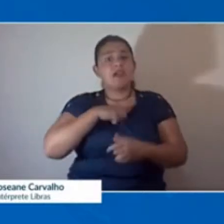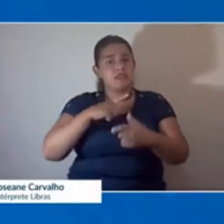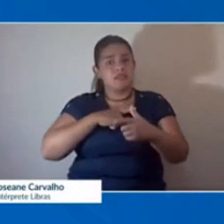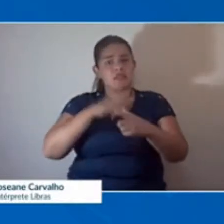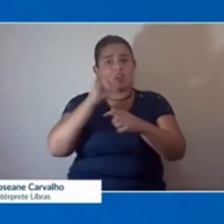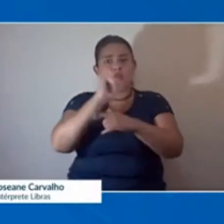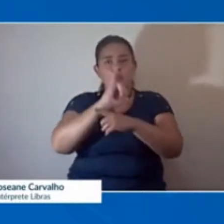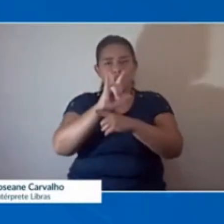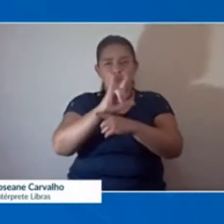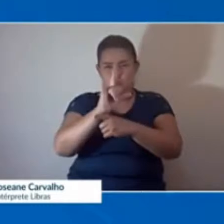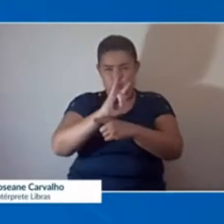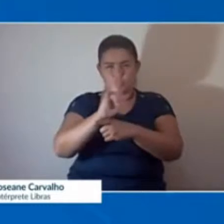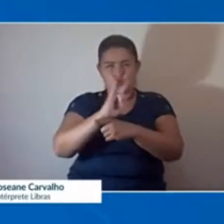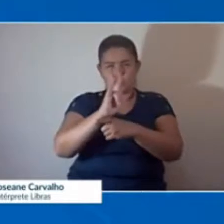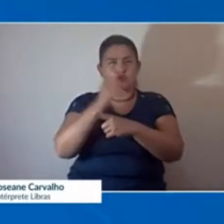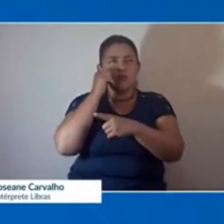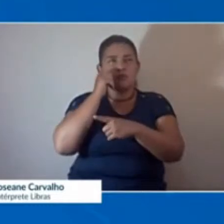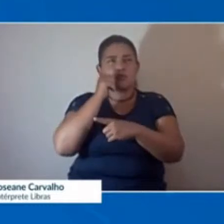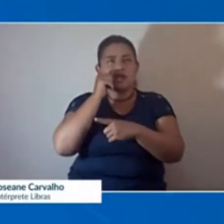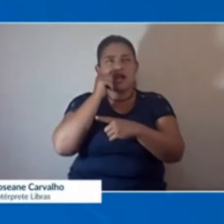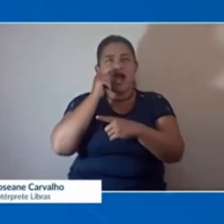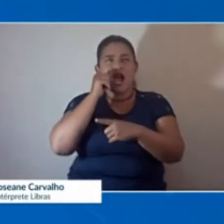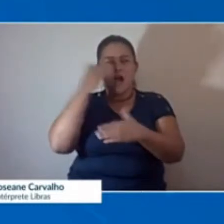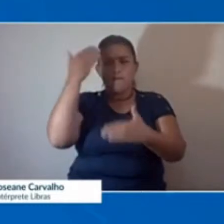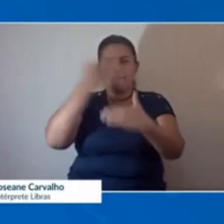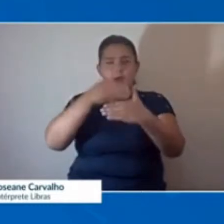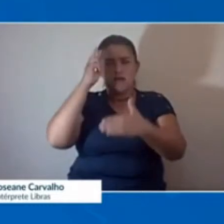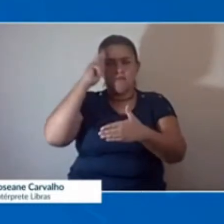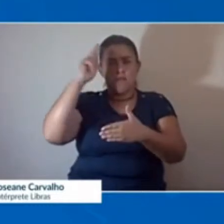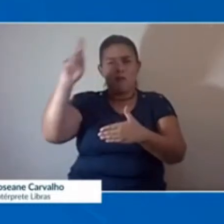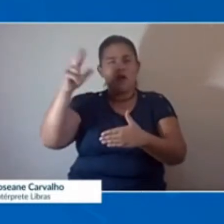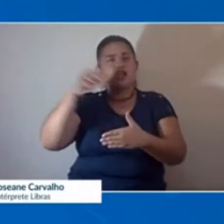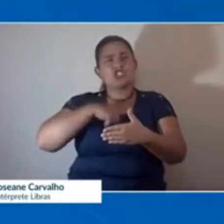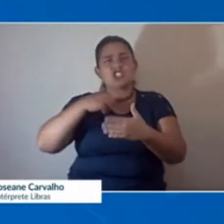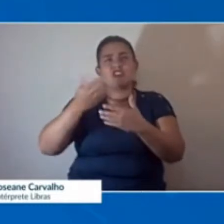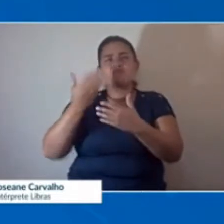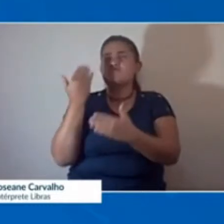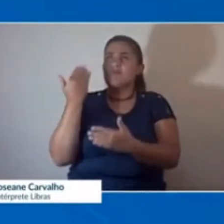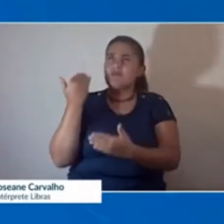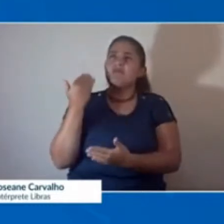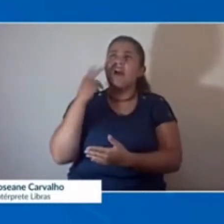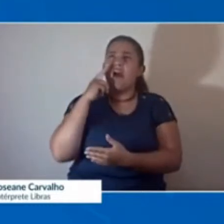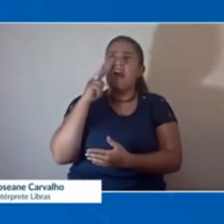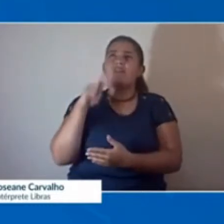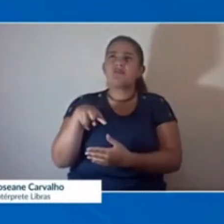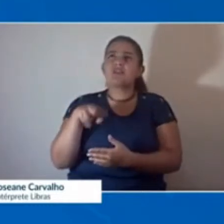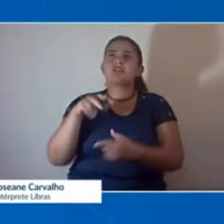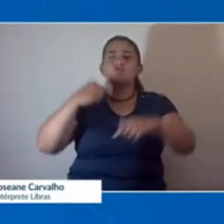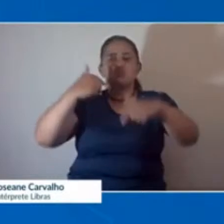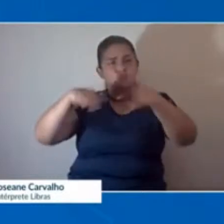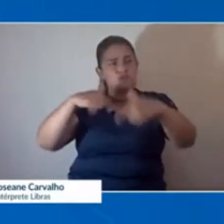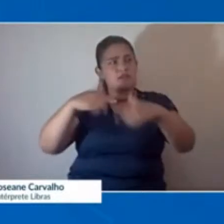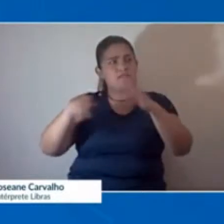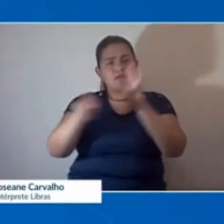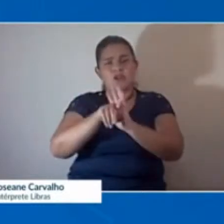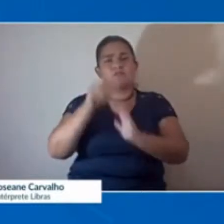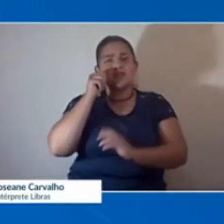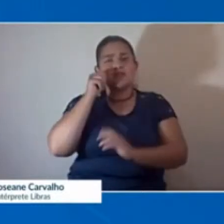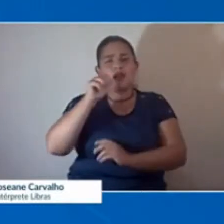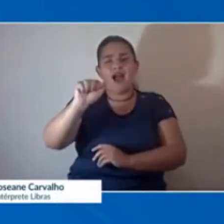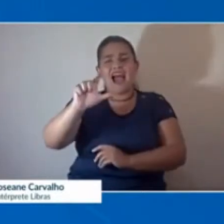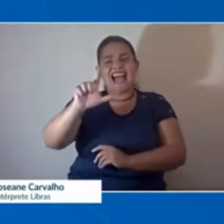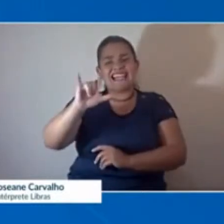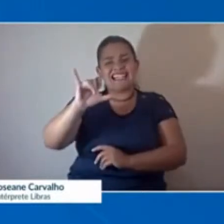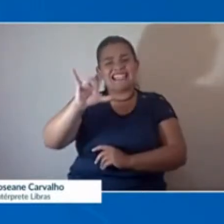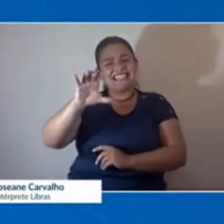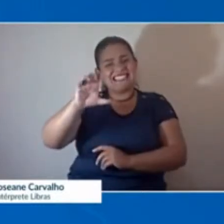lembro agora, de uma diretora, e ele estava até disponível dias atrás, sobre o trabalho da Alice, que aí ela